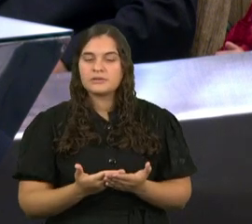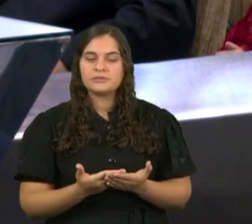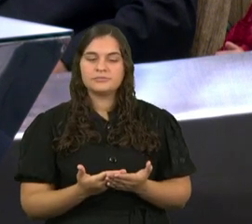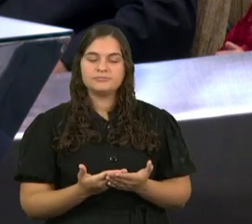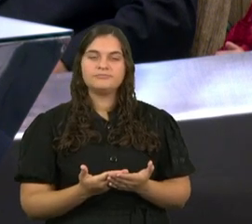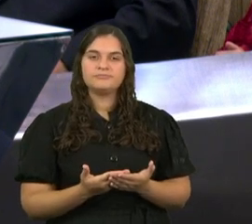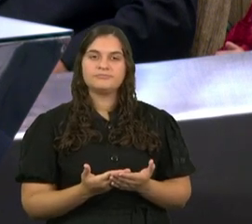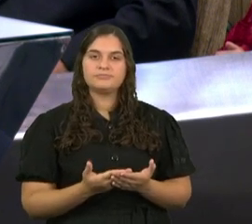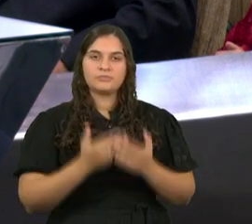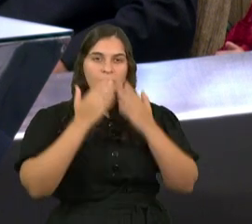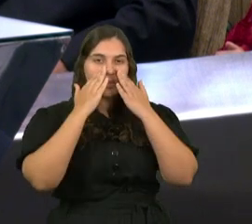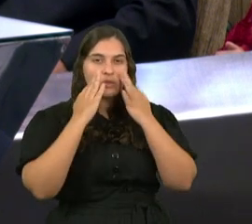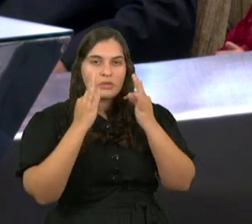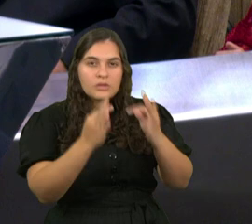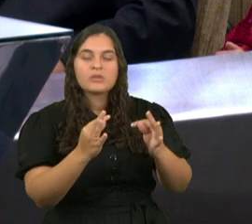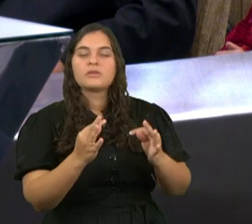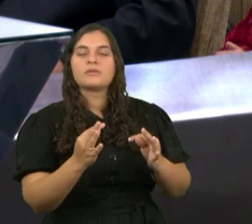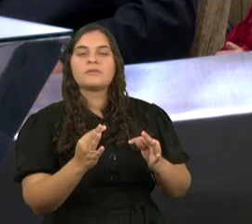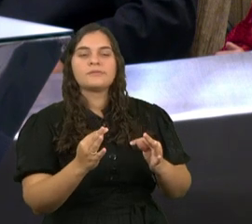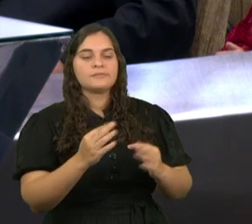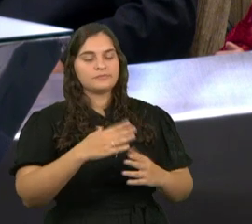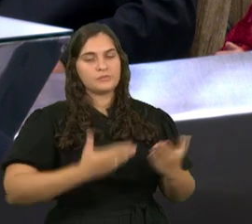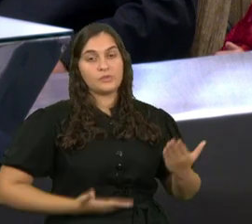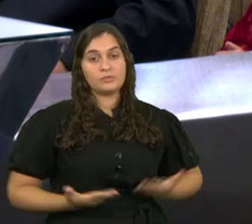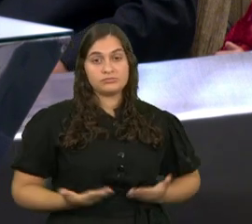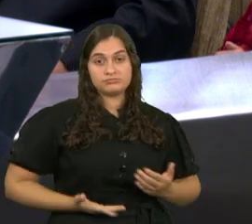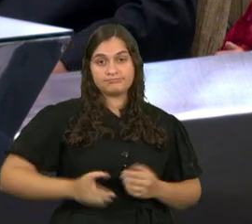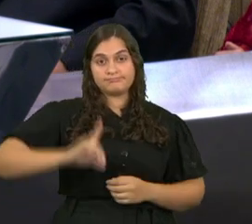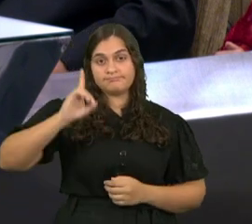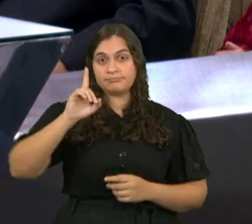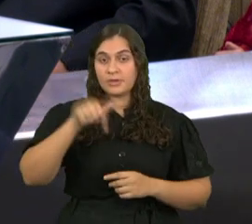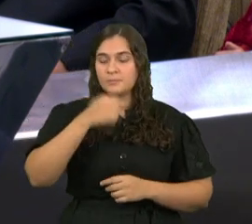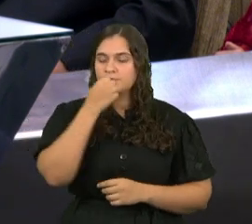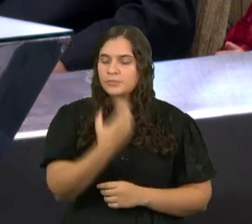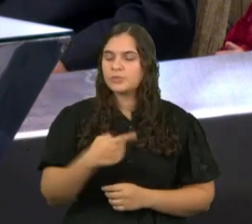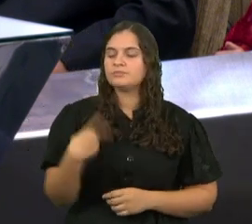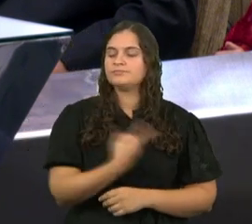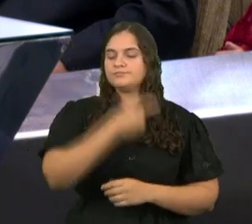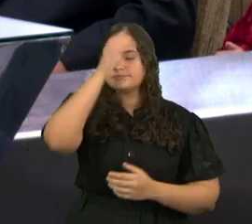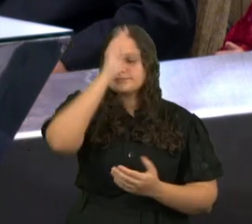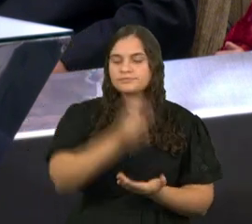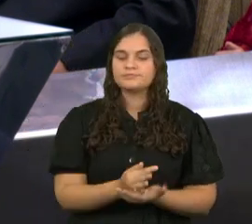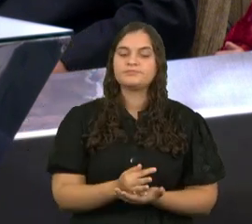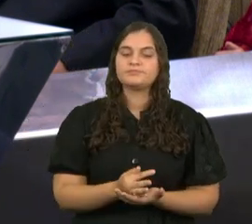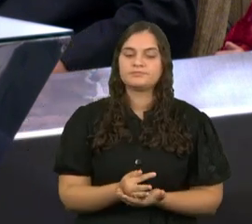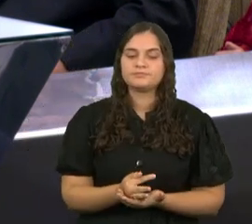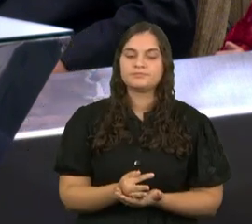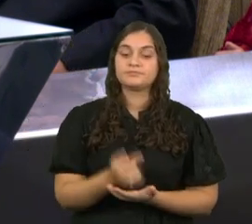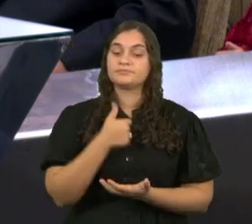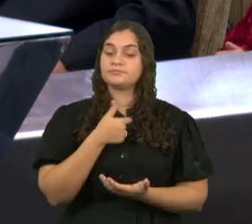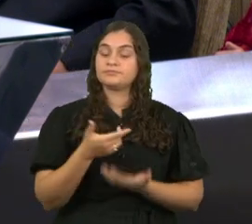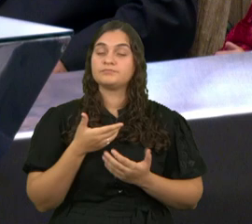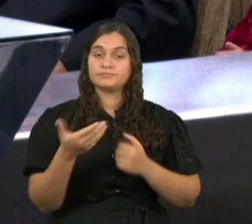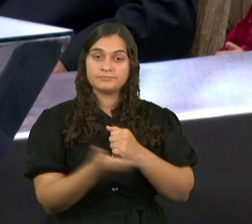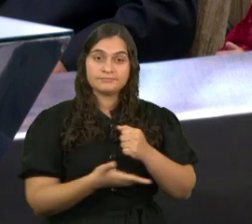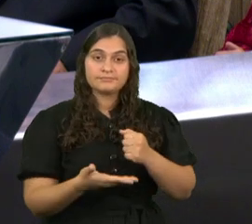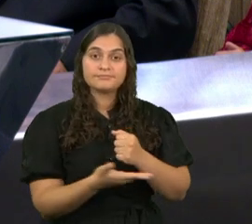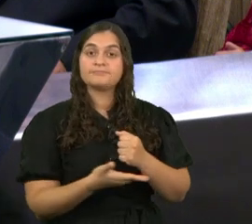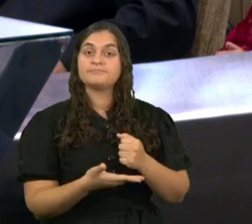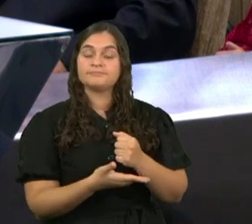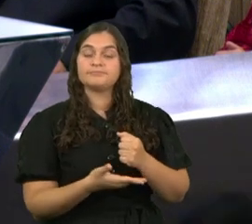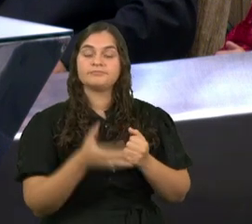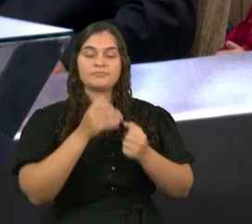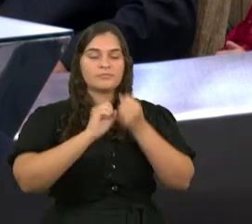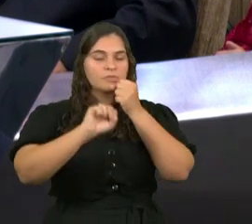servos de Deus edifica. E eu gostaria de embasar esse testemunho no Salmo 1, é um